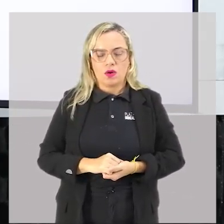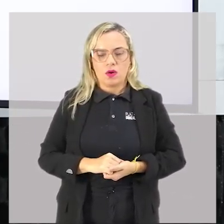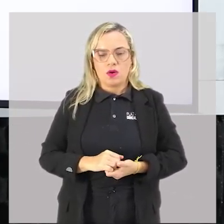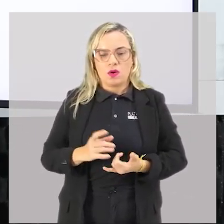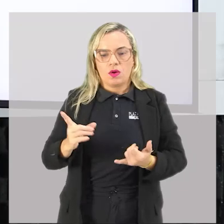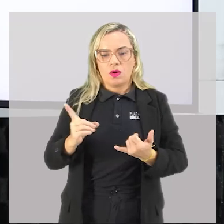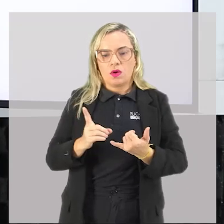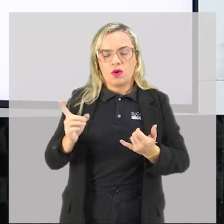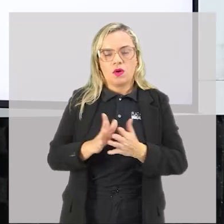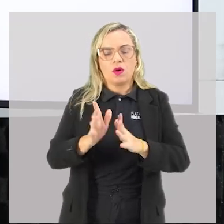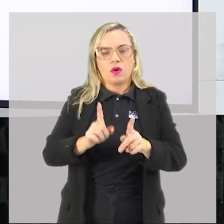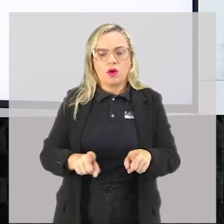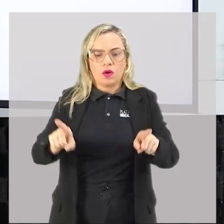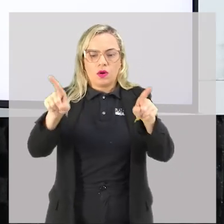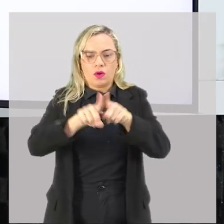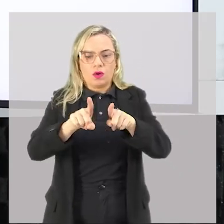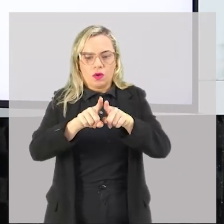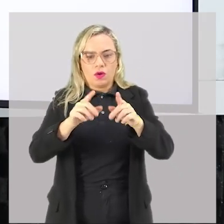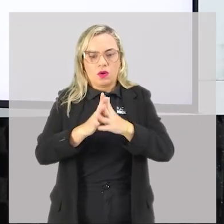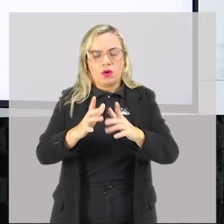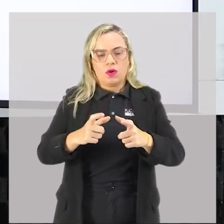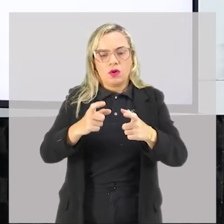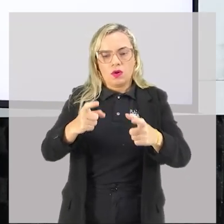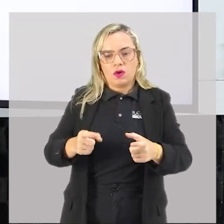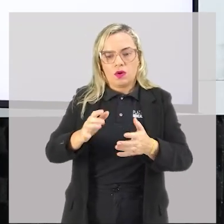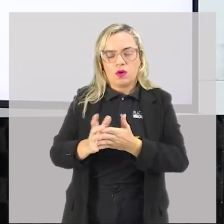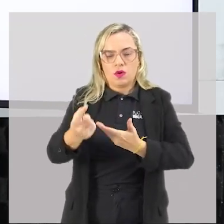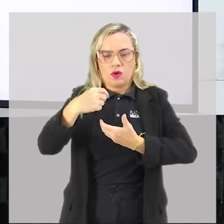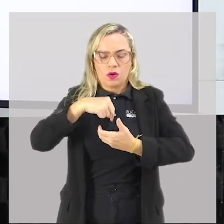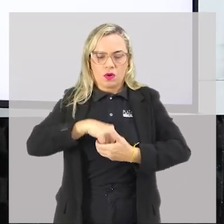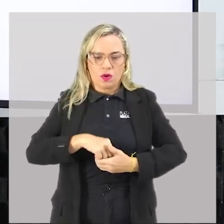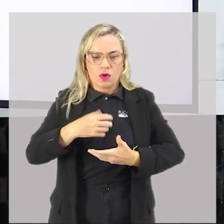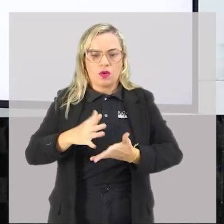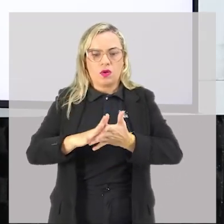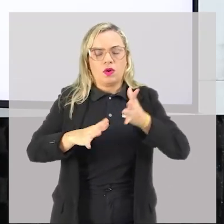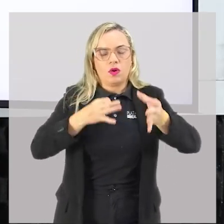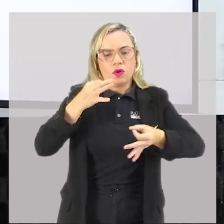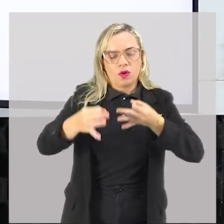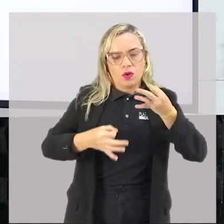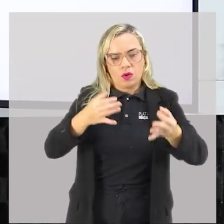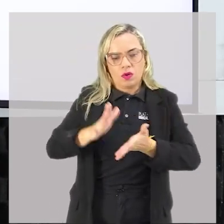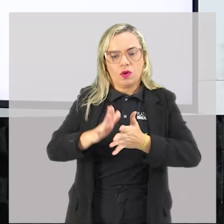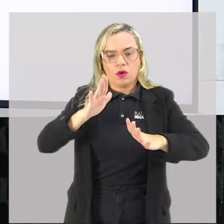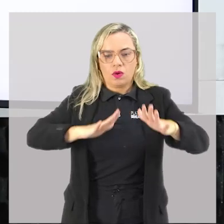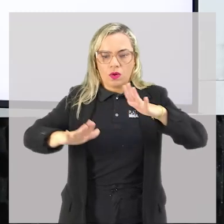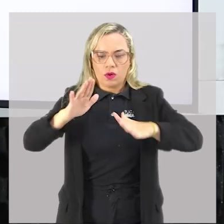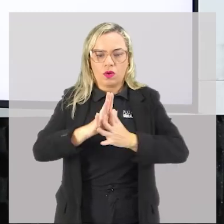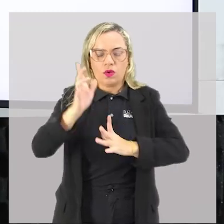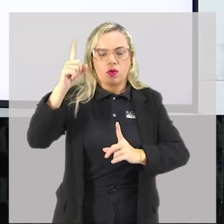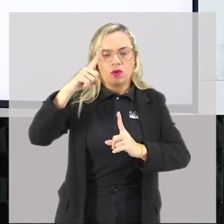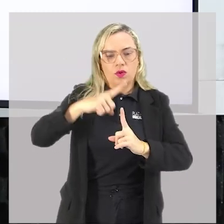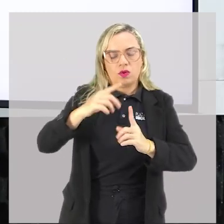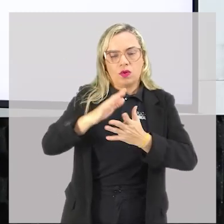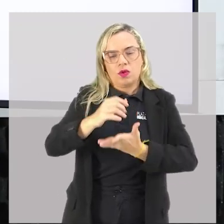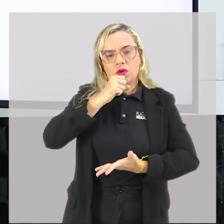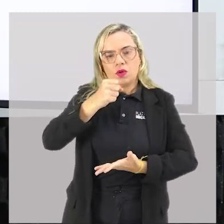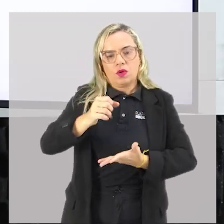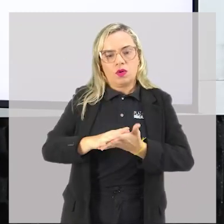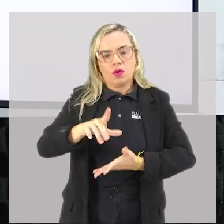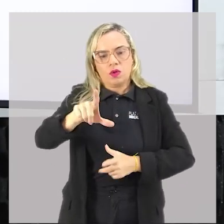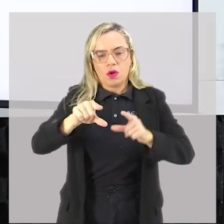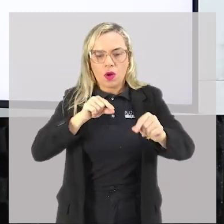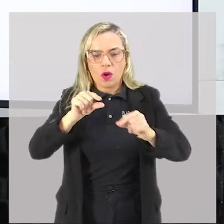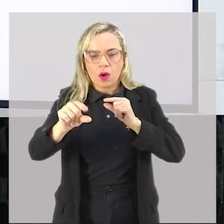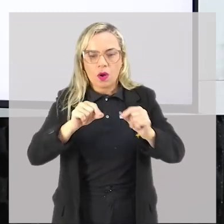direto. Também você pode encontrar algum tipo de subjetividade, dependendo, de novo, do tipo de entrevista. E você